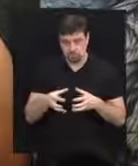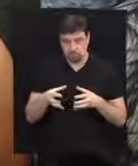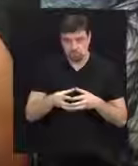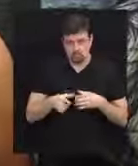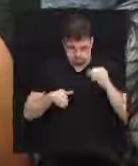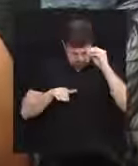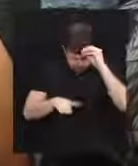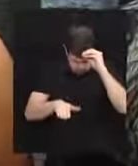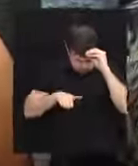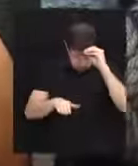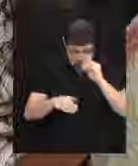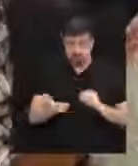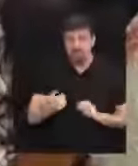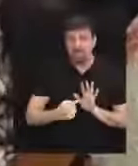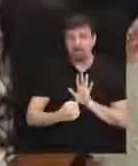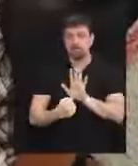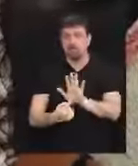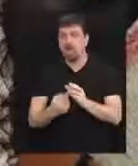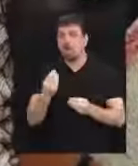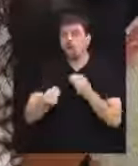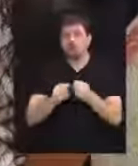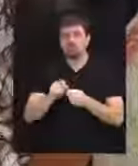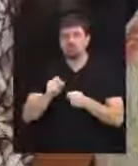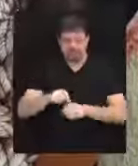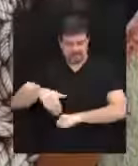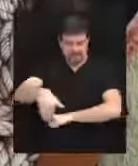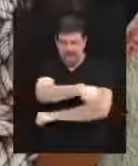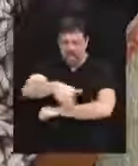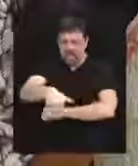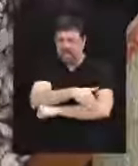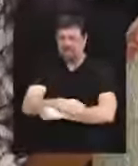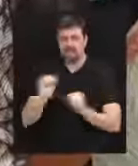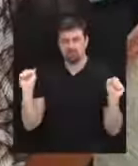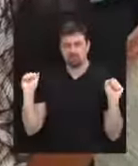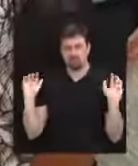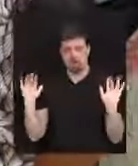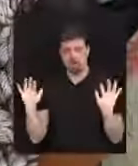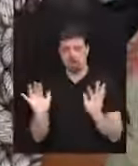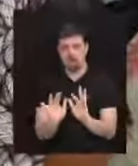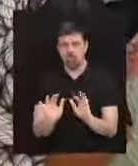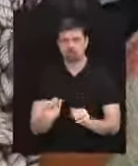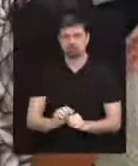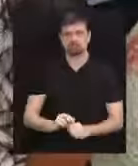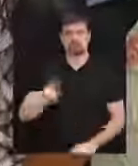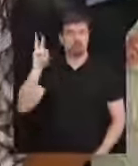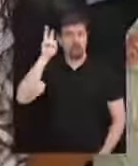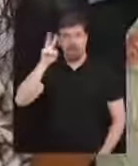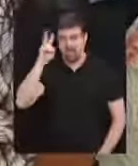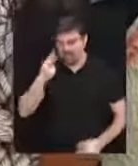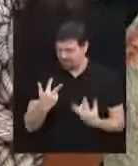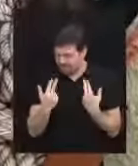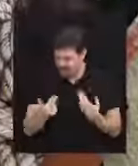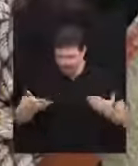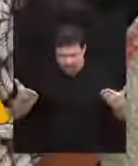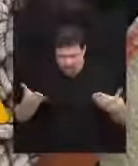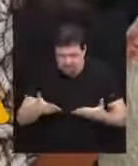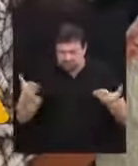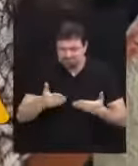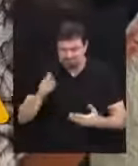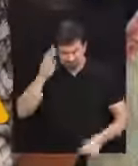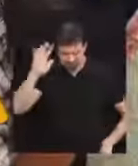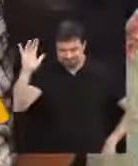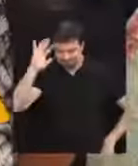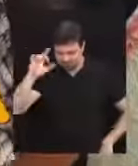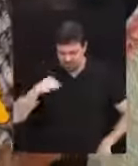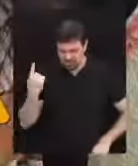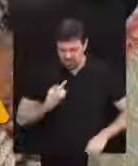também, através do rap, tenta mostrar. Como é que surgiu aí essa ideia de trazer a galera para a rua, soltar um som? Eu só lembro como se fosse hoje, acho